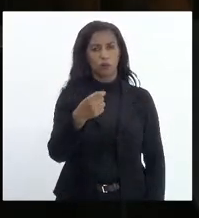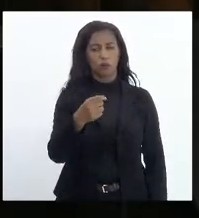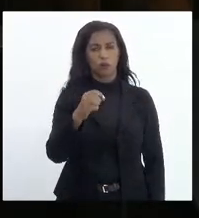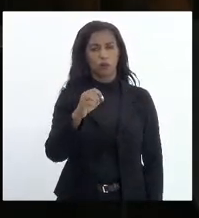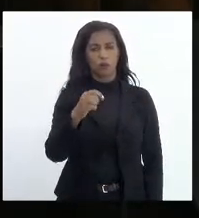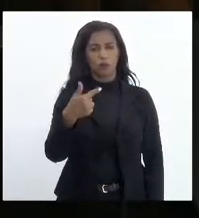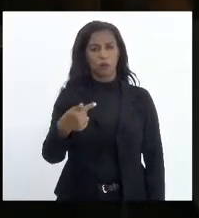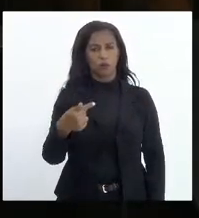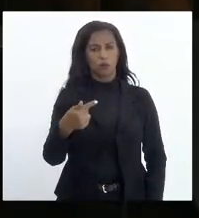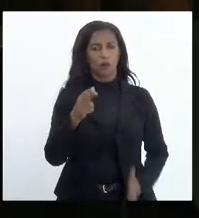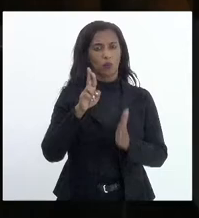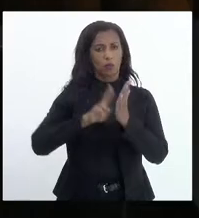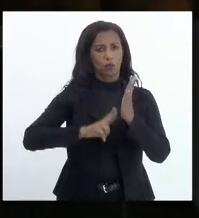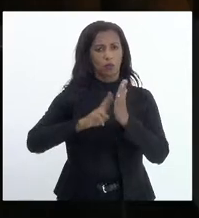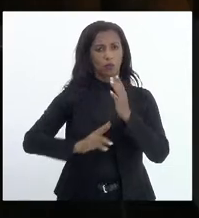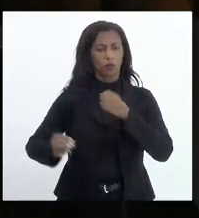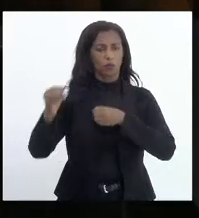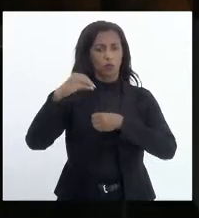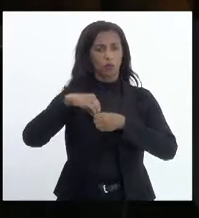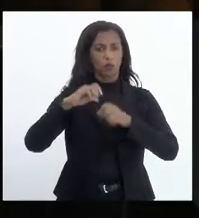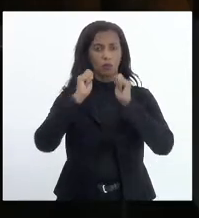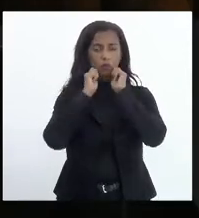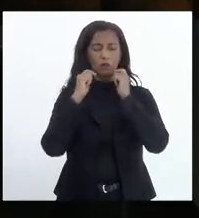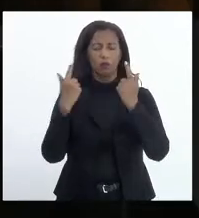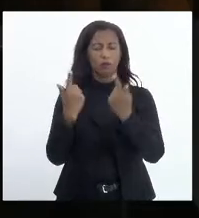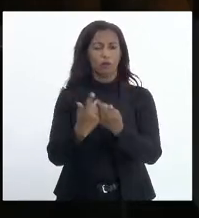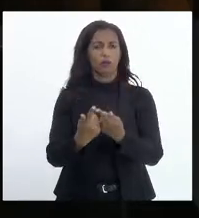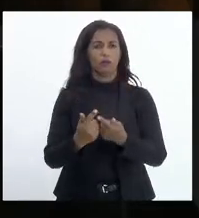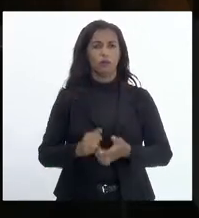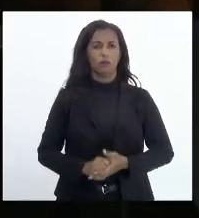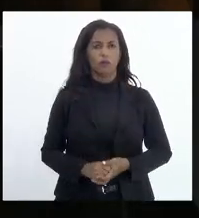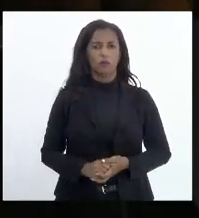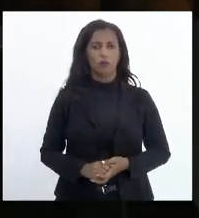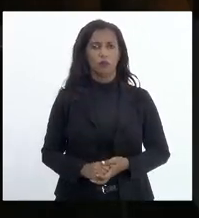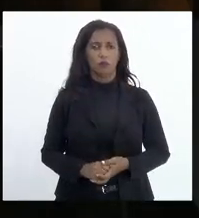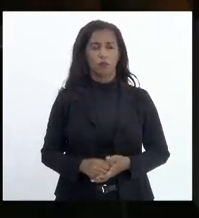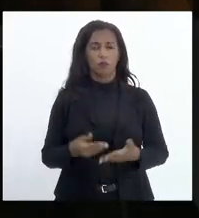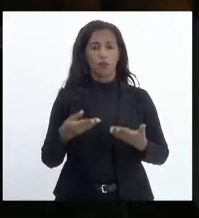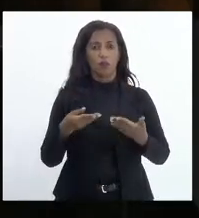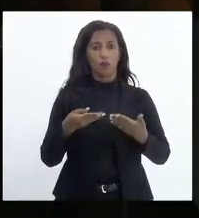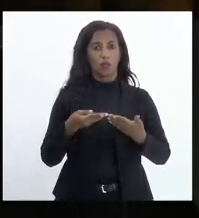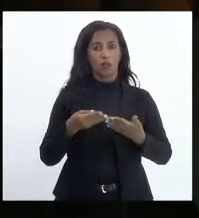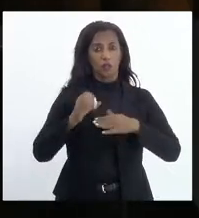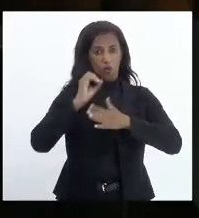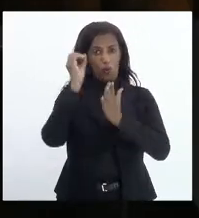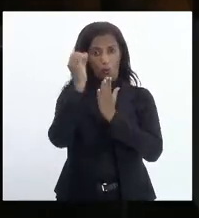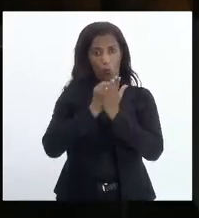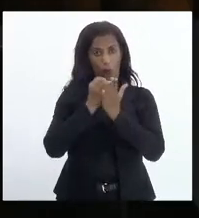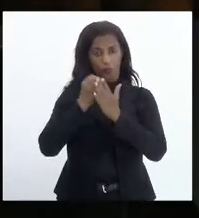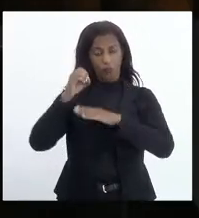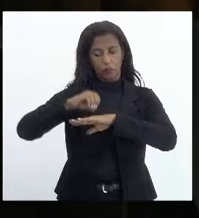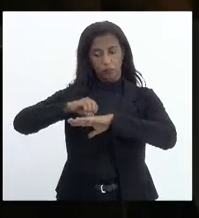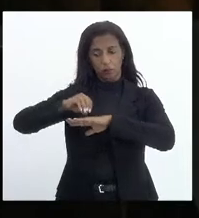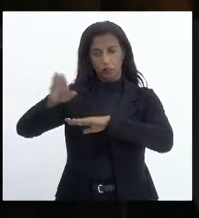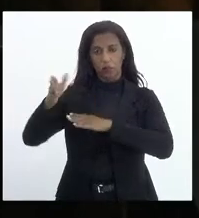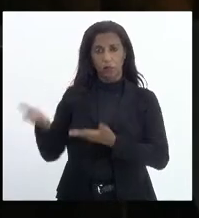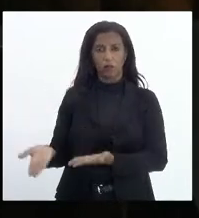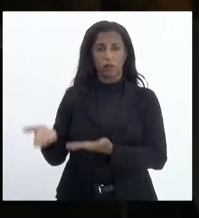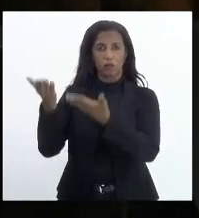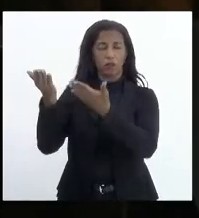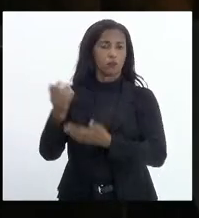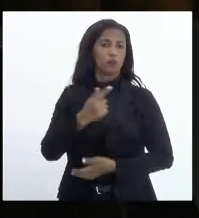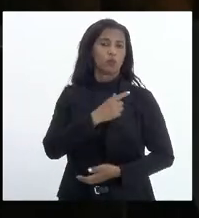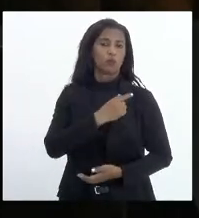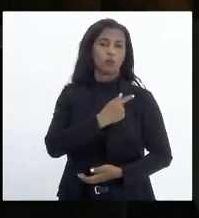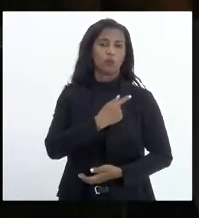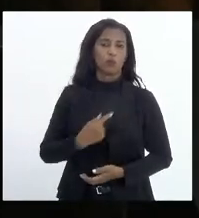do Regimento Interno desta casa de leis que seja encaminhado Ofício ao Excelentíssimo Senhor